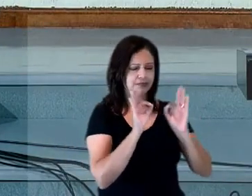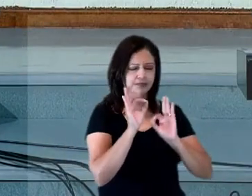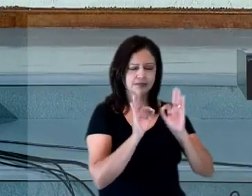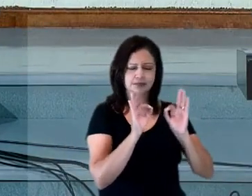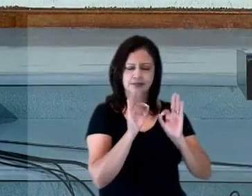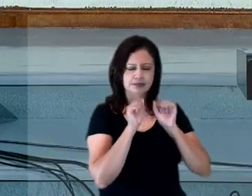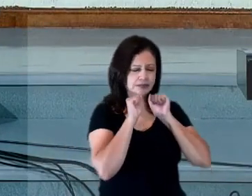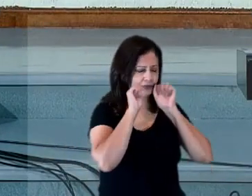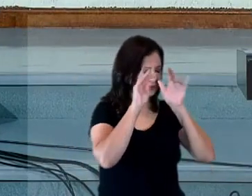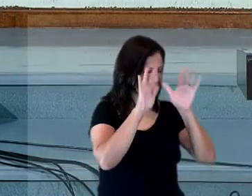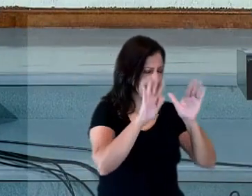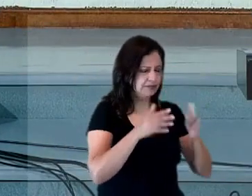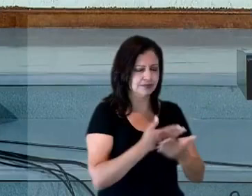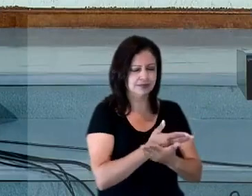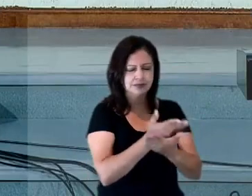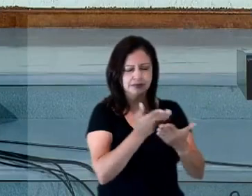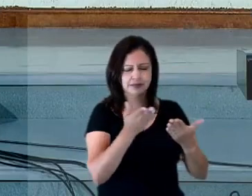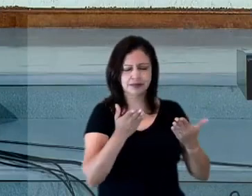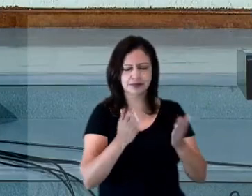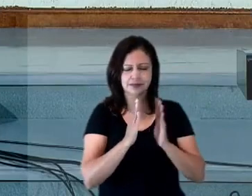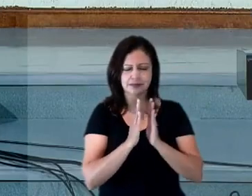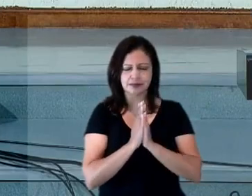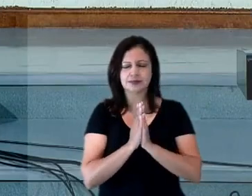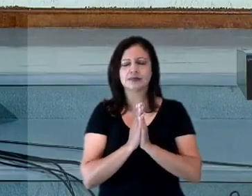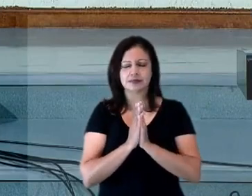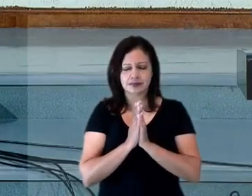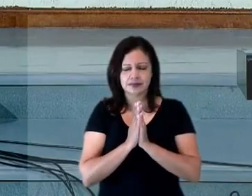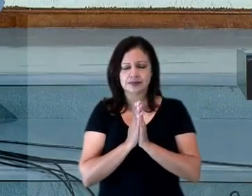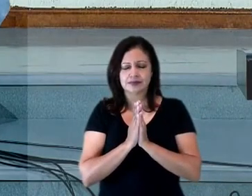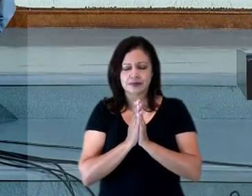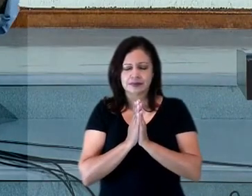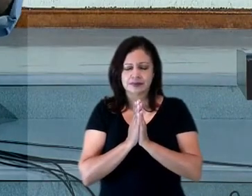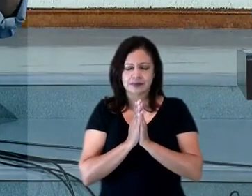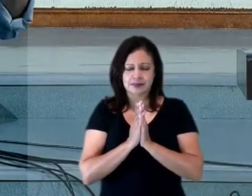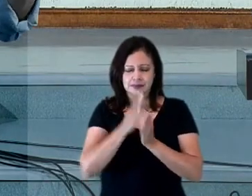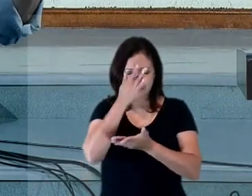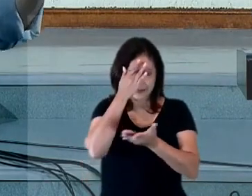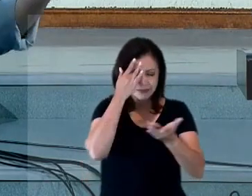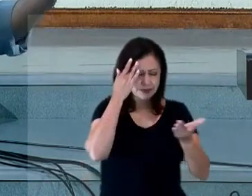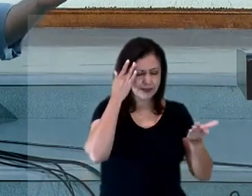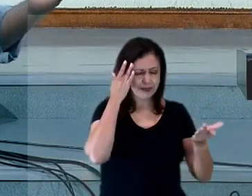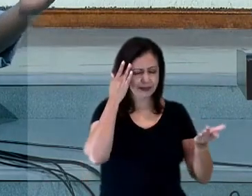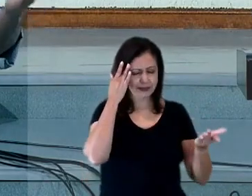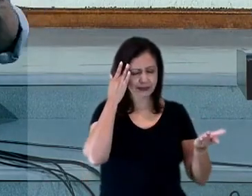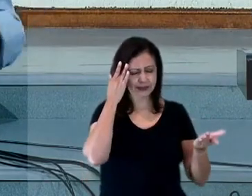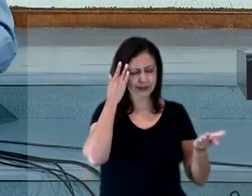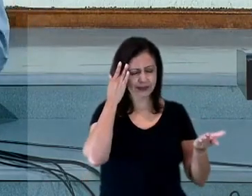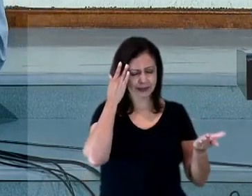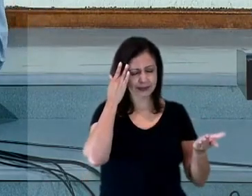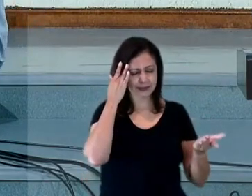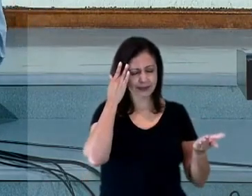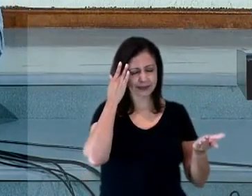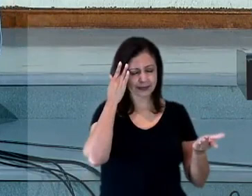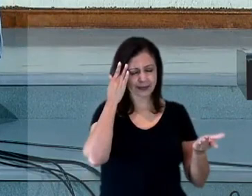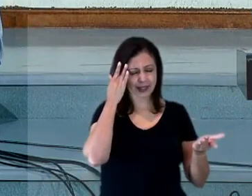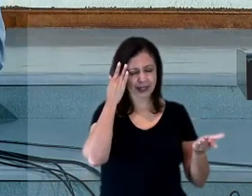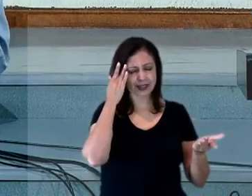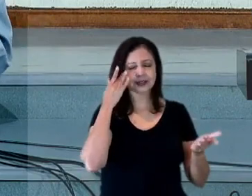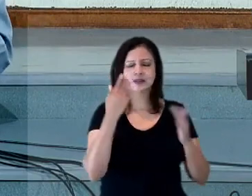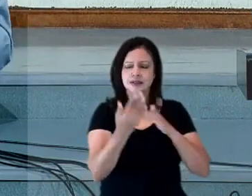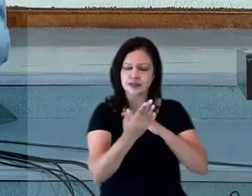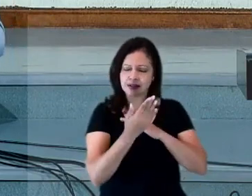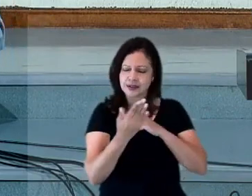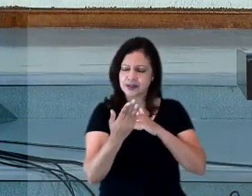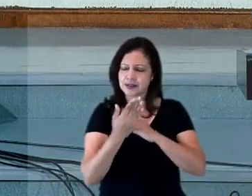a provisão a cada um desses lares. Oramos, ó Deus, por todos aqueles, ó Deus, que através das suas vidas têm abençoado esta igreja, esta